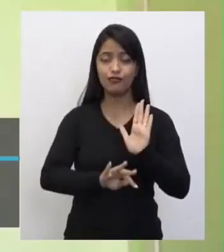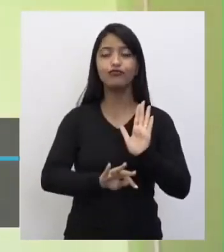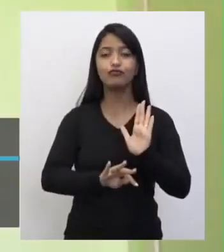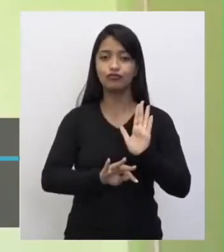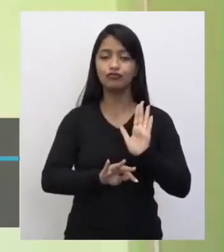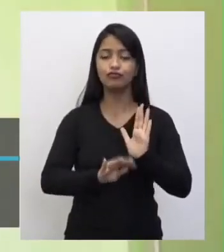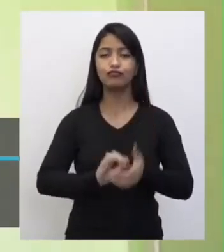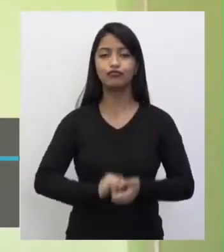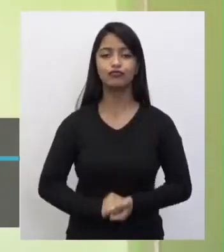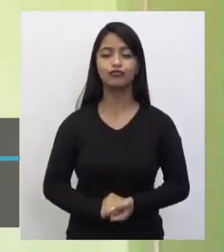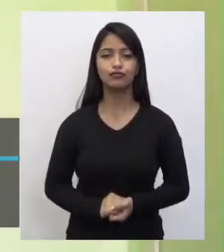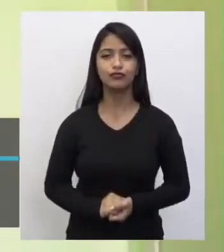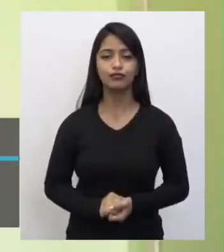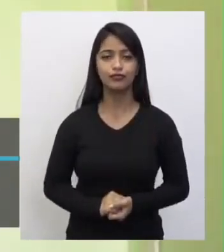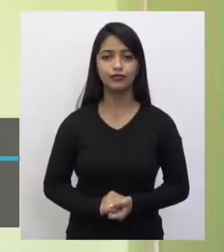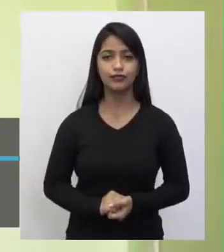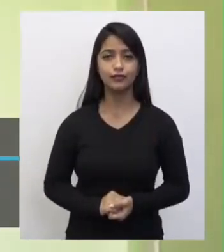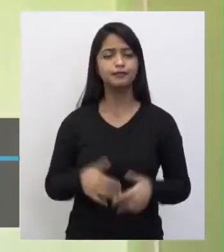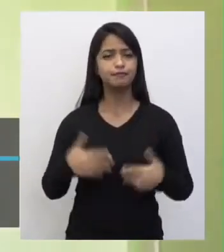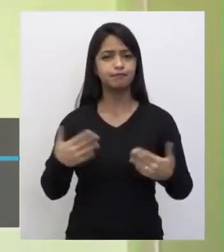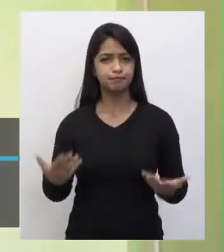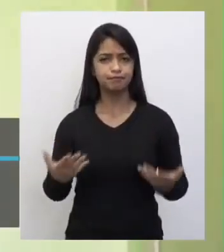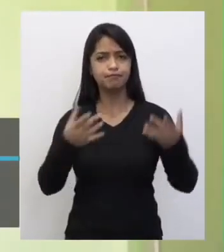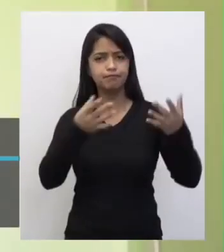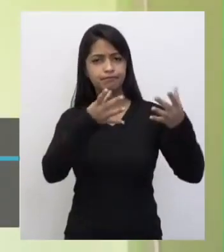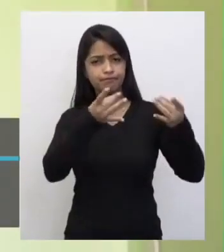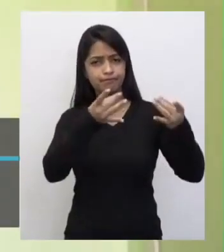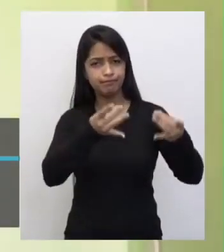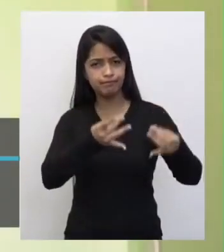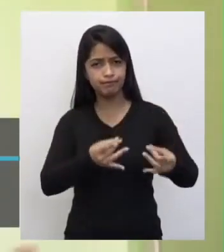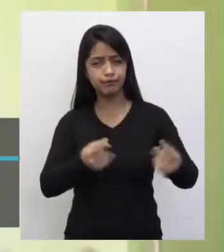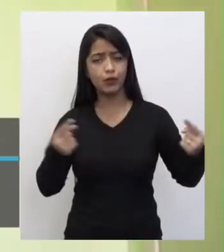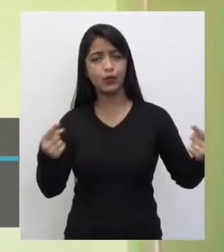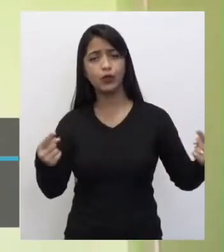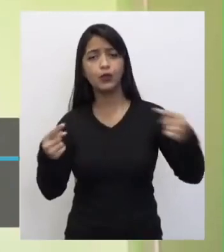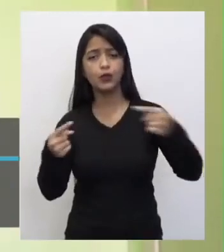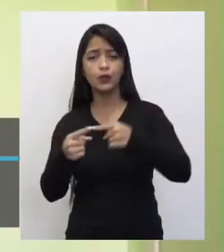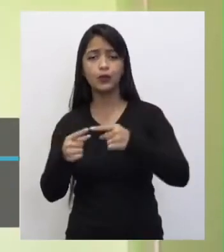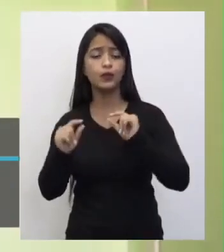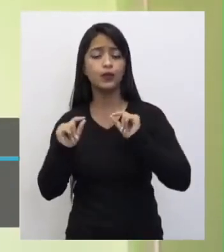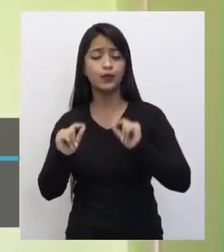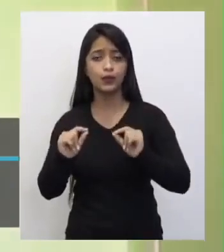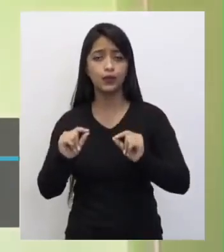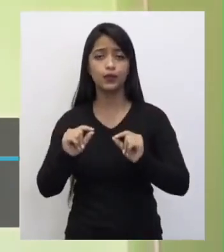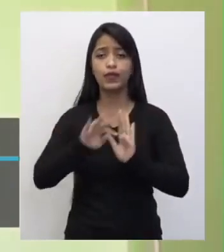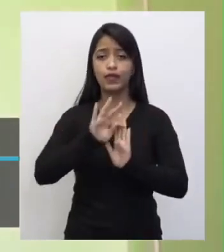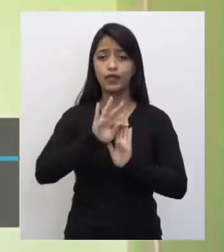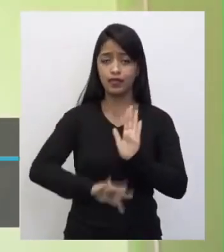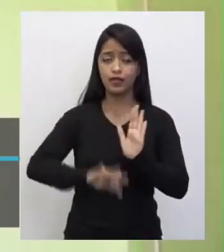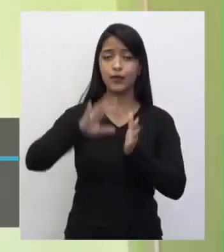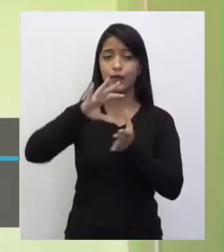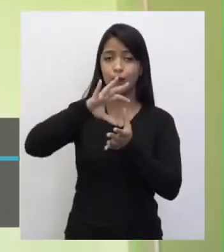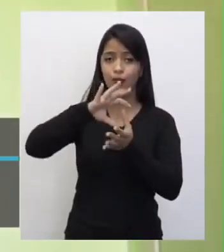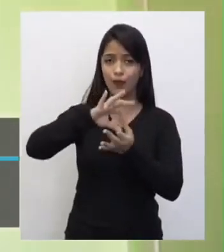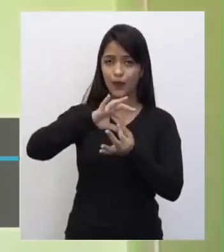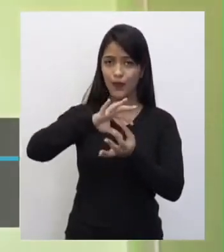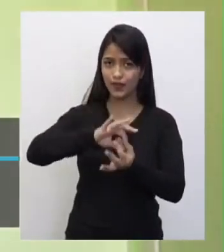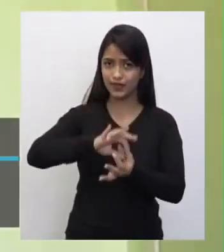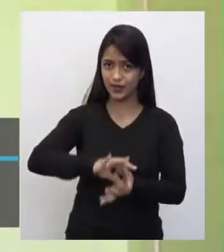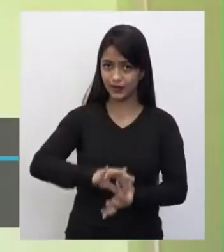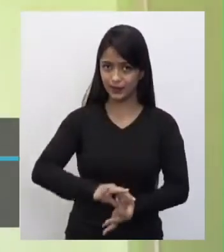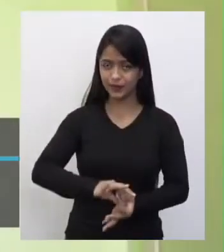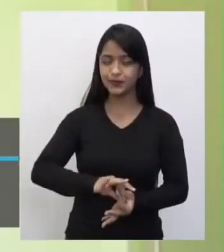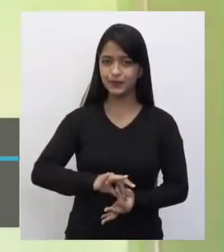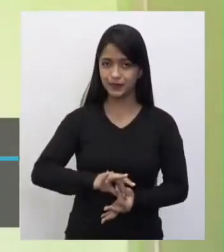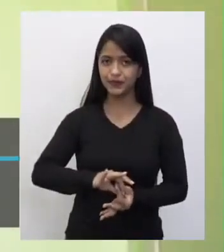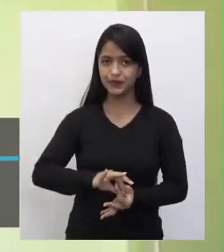forma, né? E tudo isso tem a ver com a coesão textual, né, que é justamente esse encadeamento